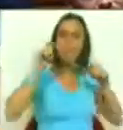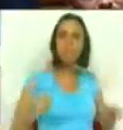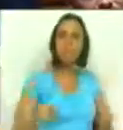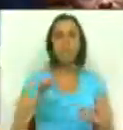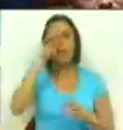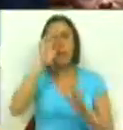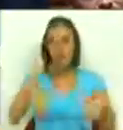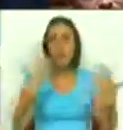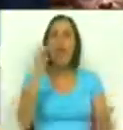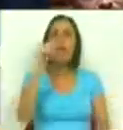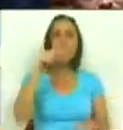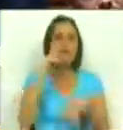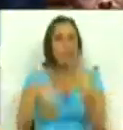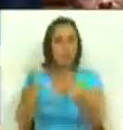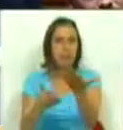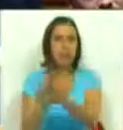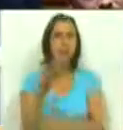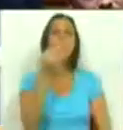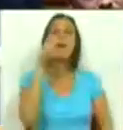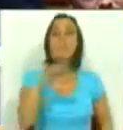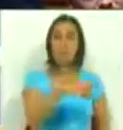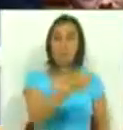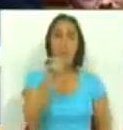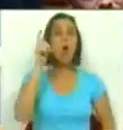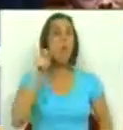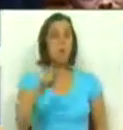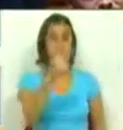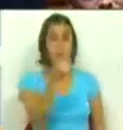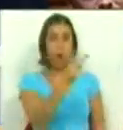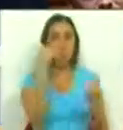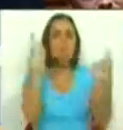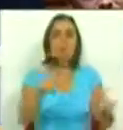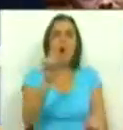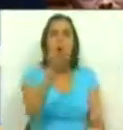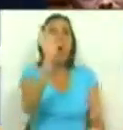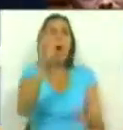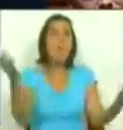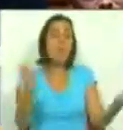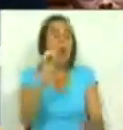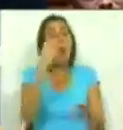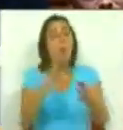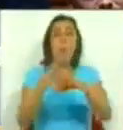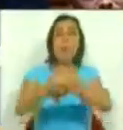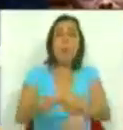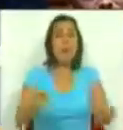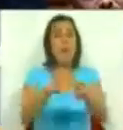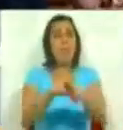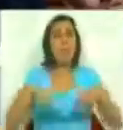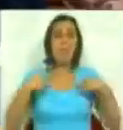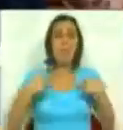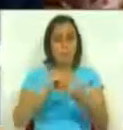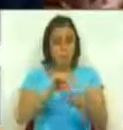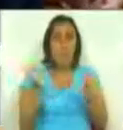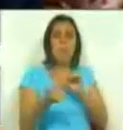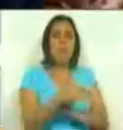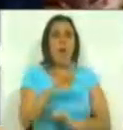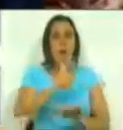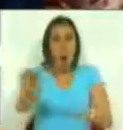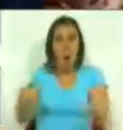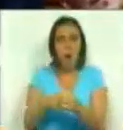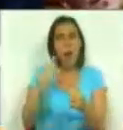a sustentabilidade do SNS. O PCP e o Bloco de Esquerda só têm uma opção. Ou intervêm como coautores da mudança